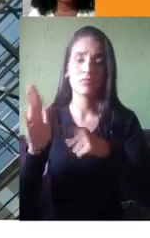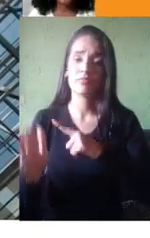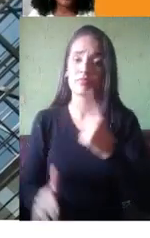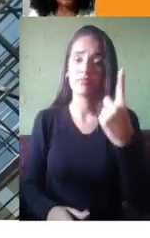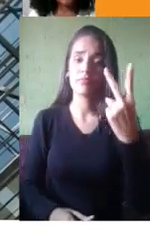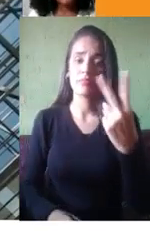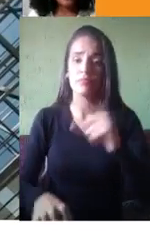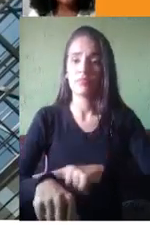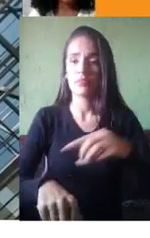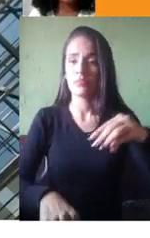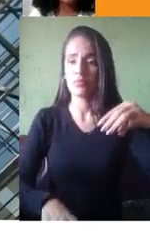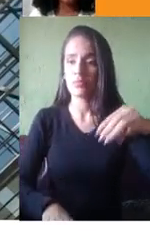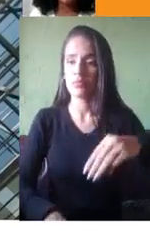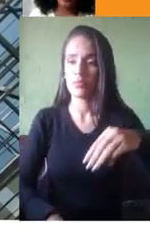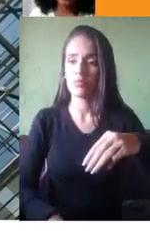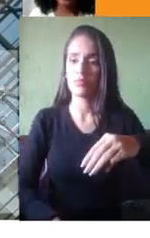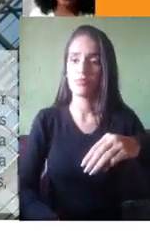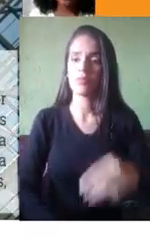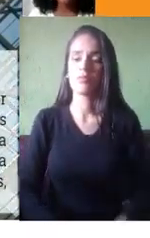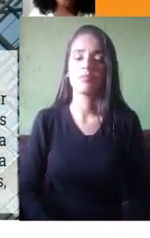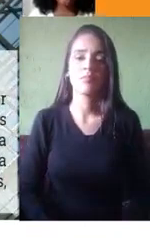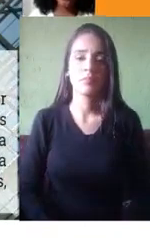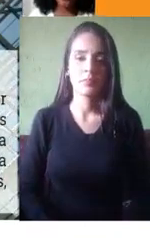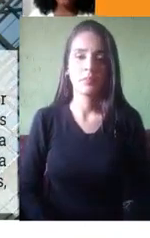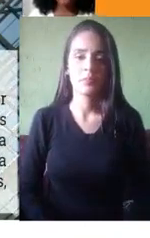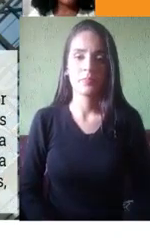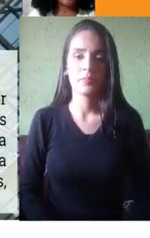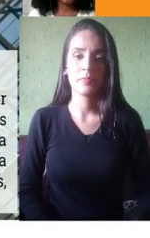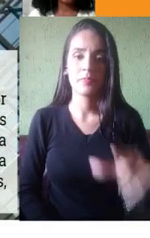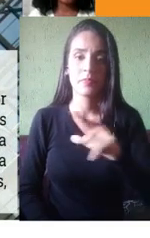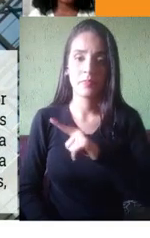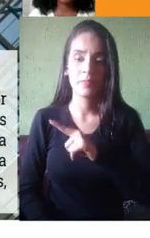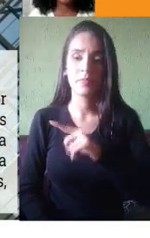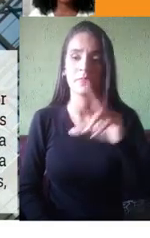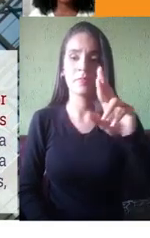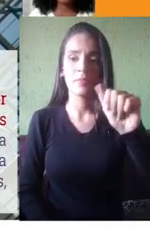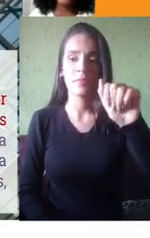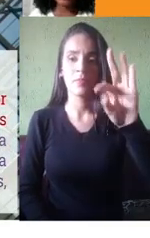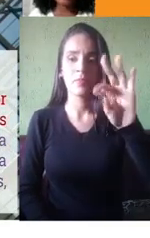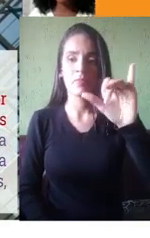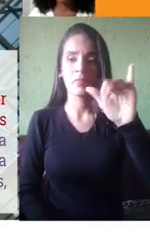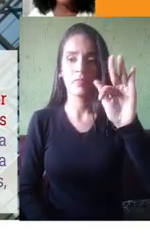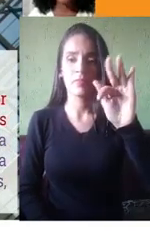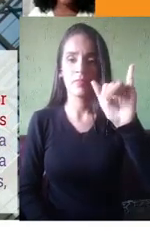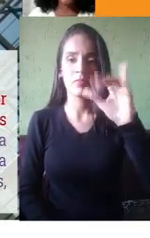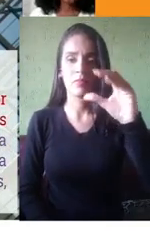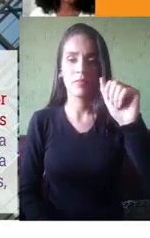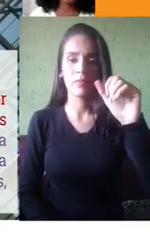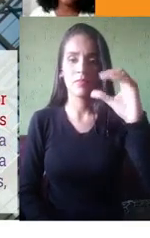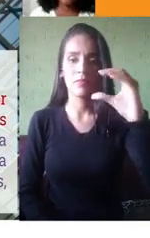então, textualmente, ele vai ter dois momentos. Vamos ver. O parágrafo de conclusão se divide